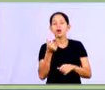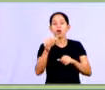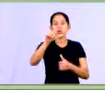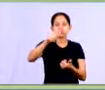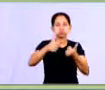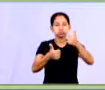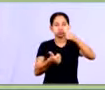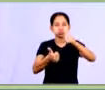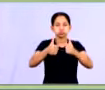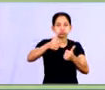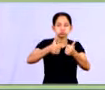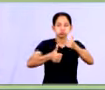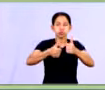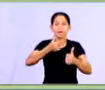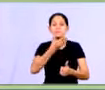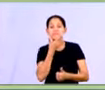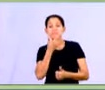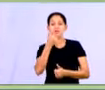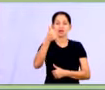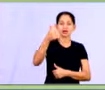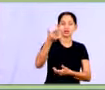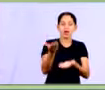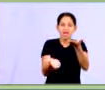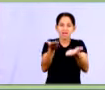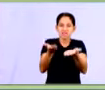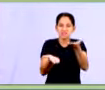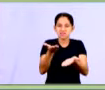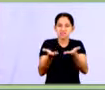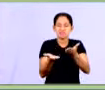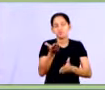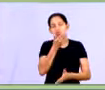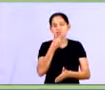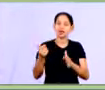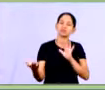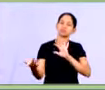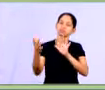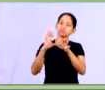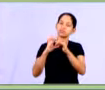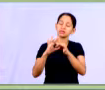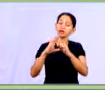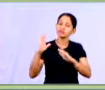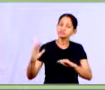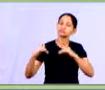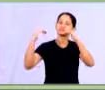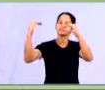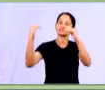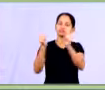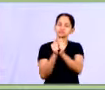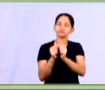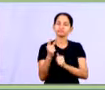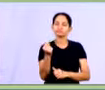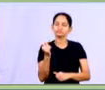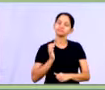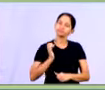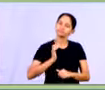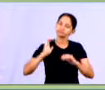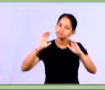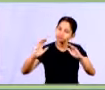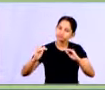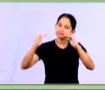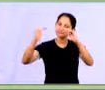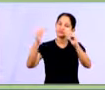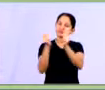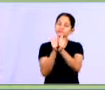as fontes, capital de terceiro e capital próprio, melhor será a geração de riqueza da empresa. Outra